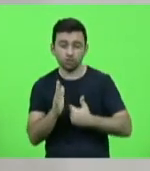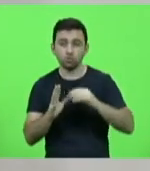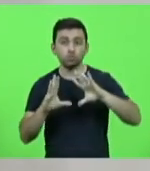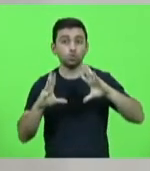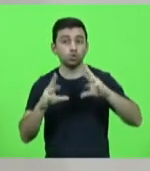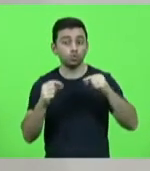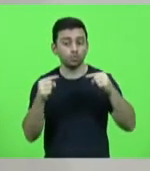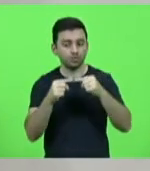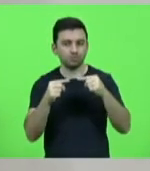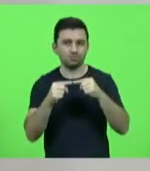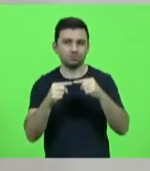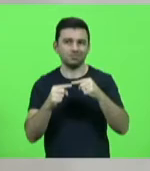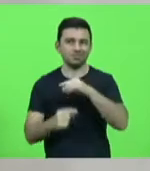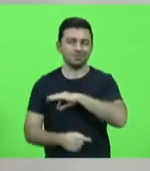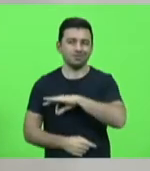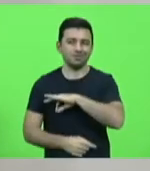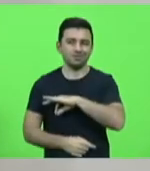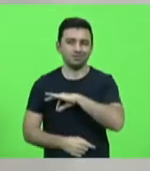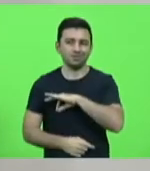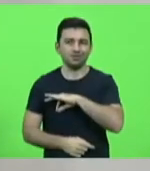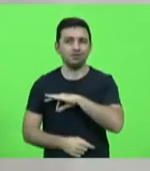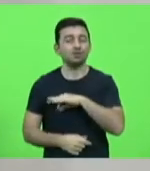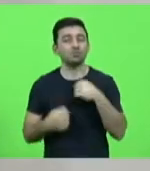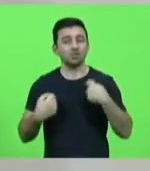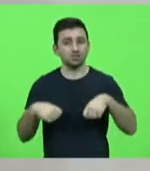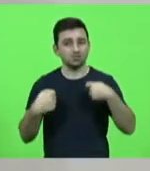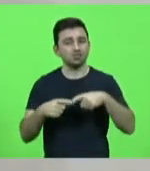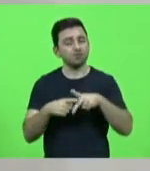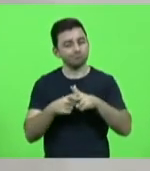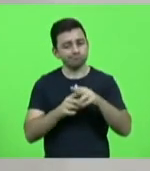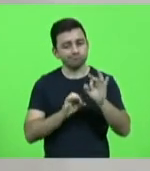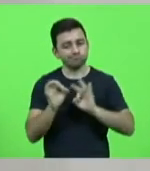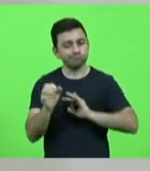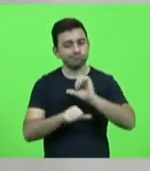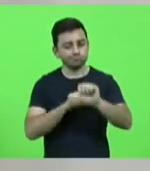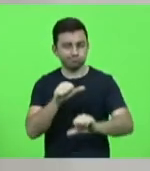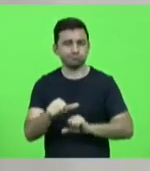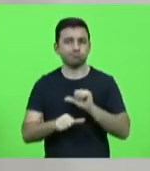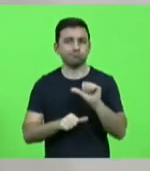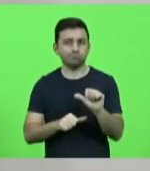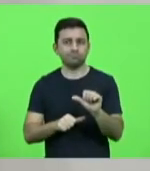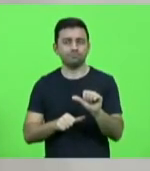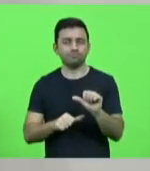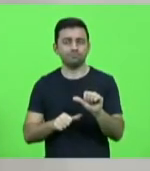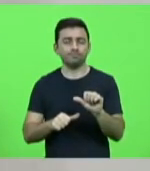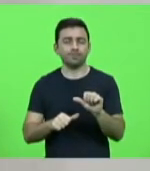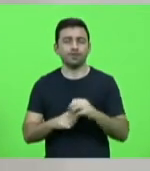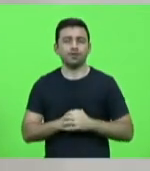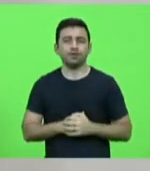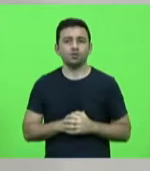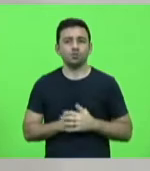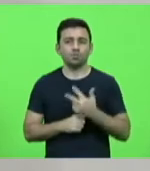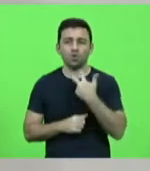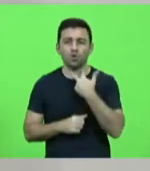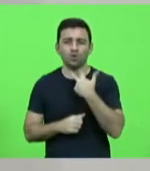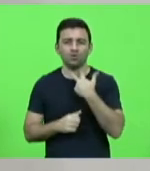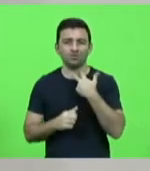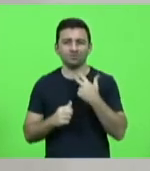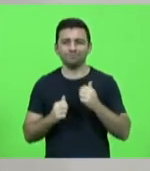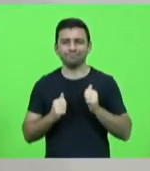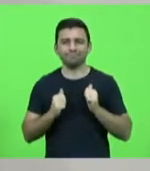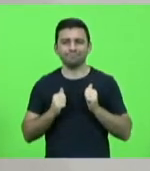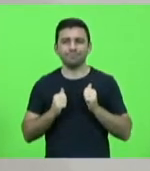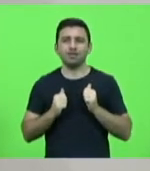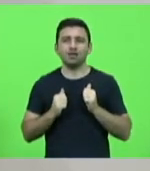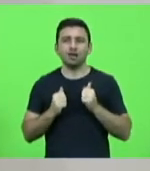salários. Então, tudo isso tem que ser corrigido, é necessário, é importante. Não podemos continuar tirando